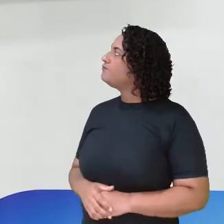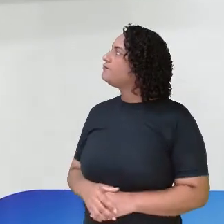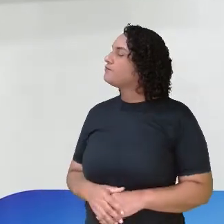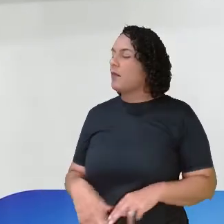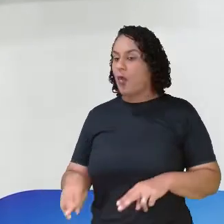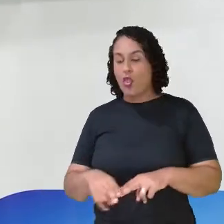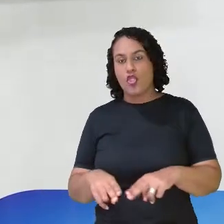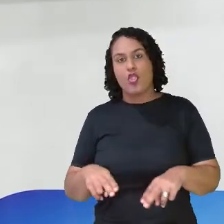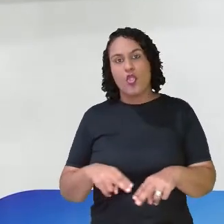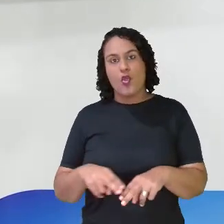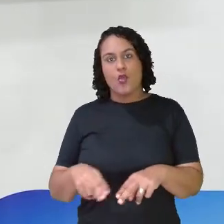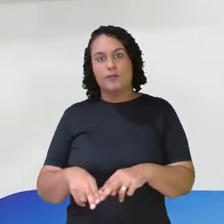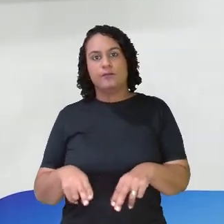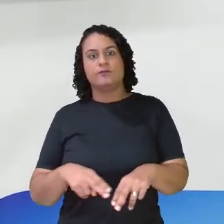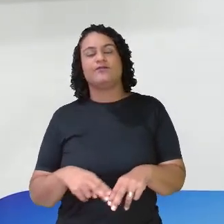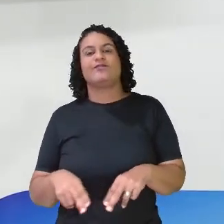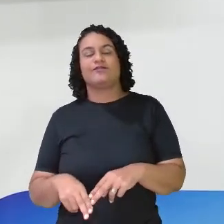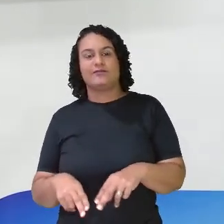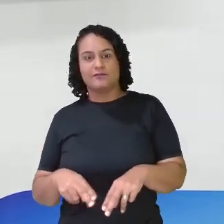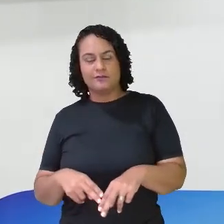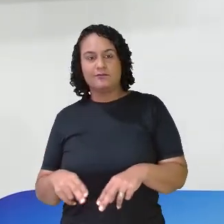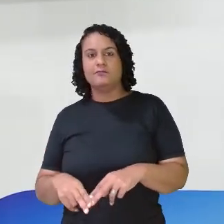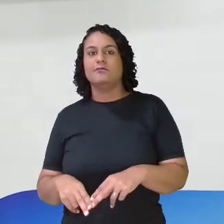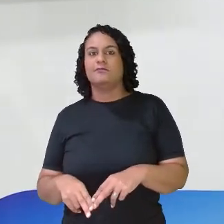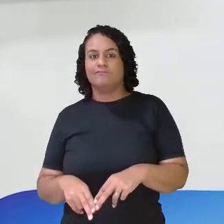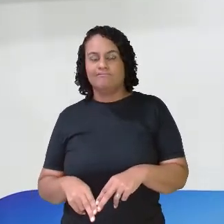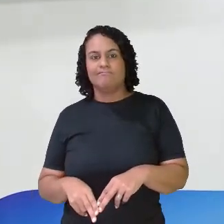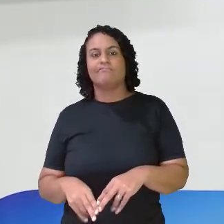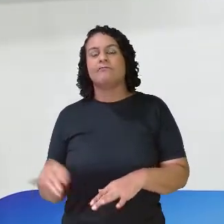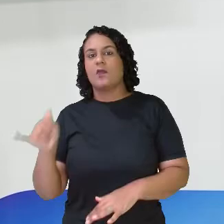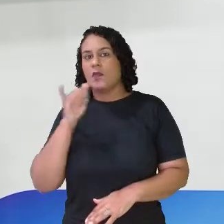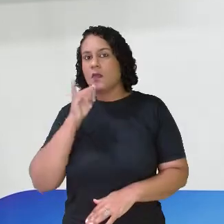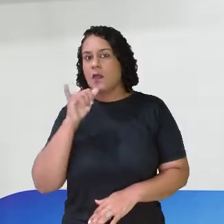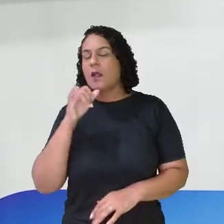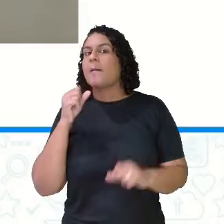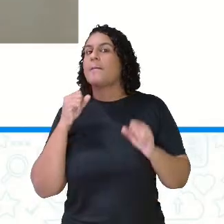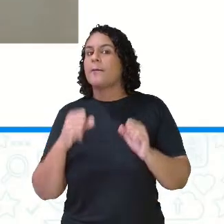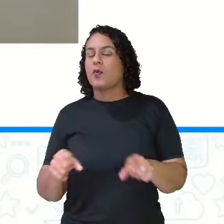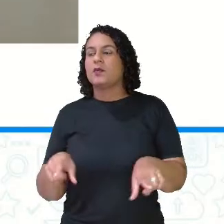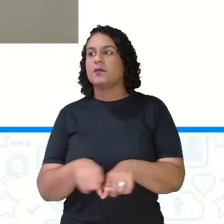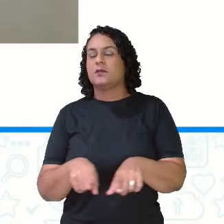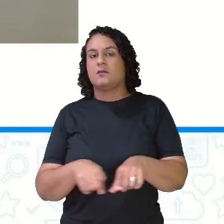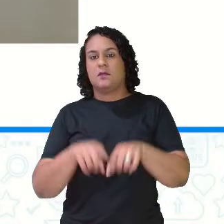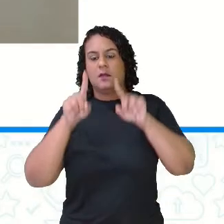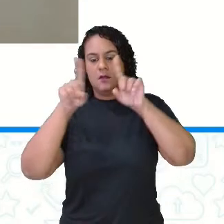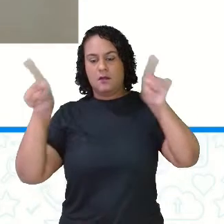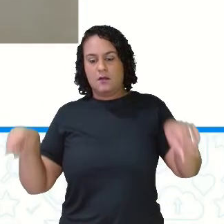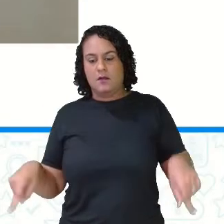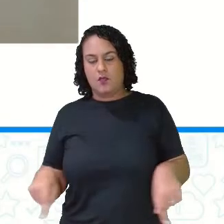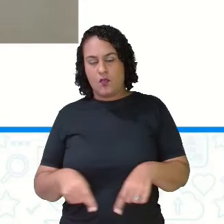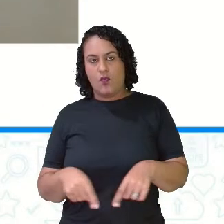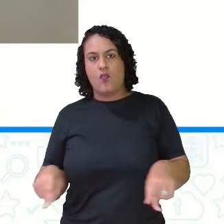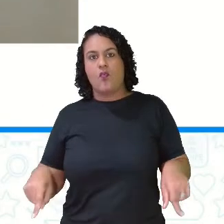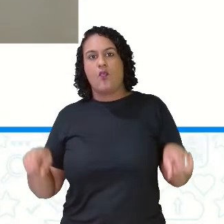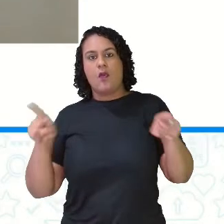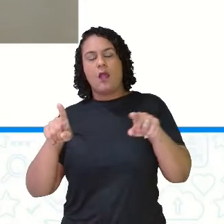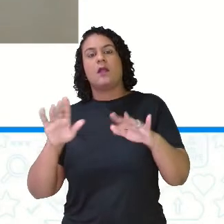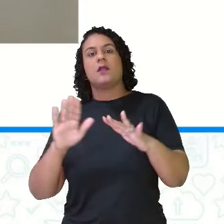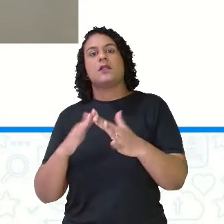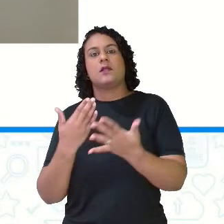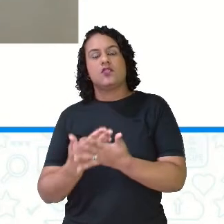pecinha de dominó. Claríssimo exemplo. Eu posso falar do quadro que você tem na sua sala de aula